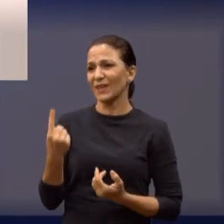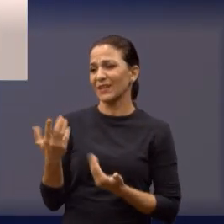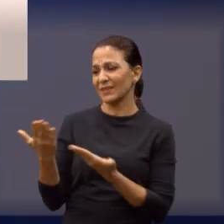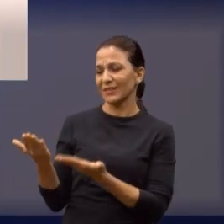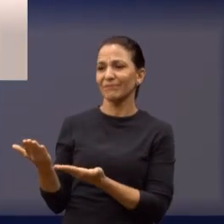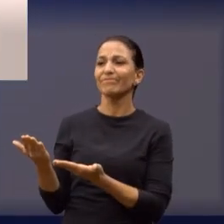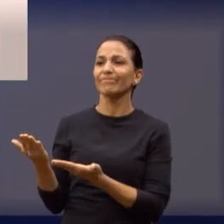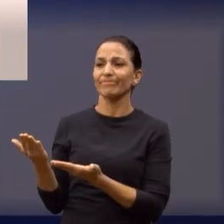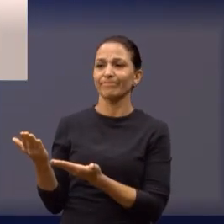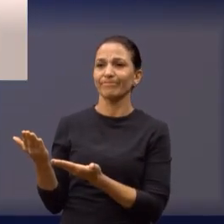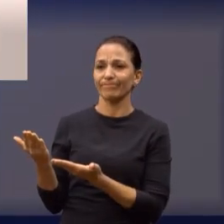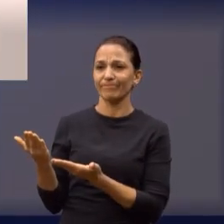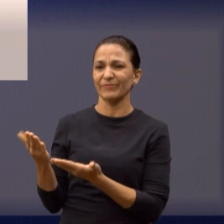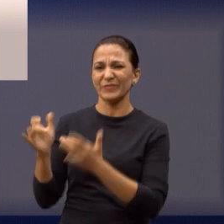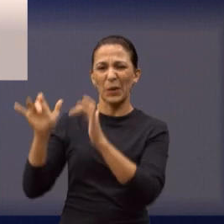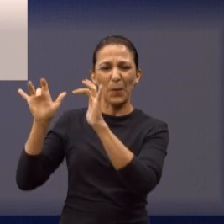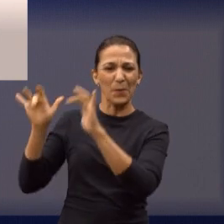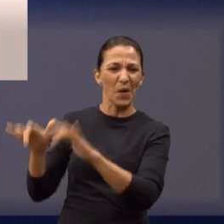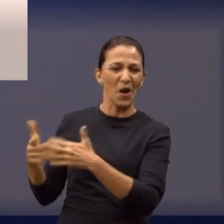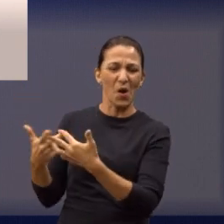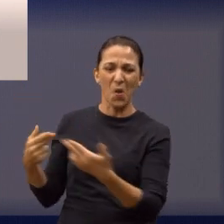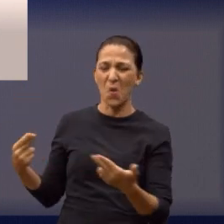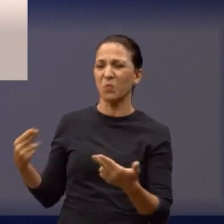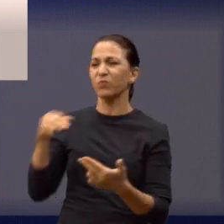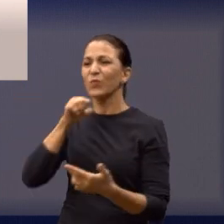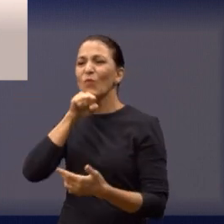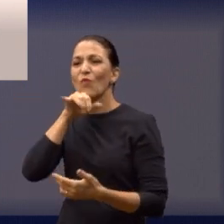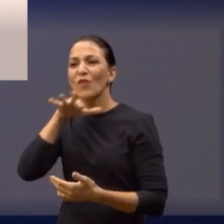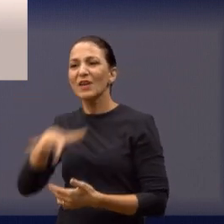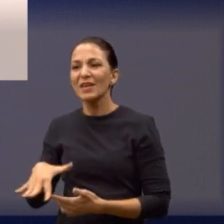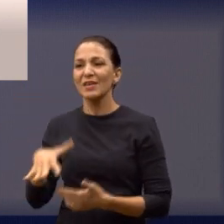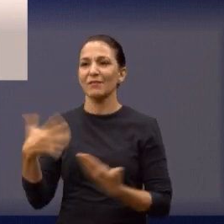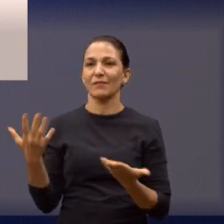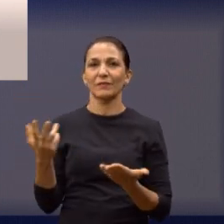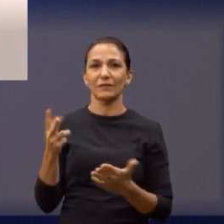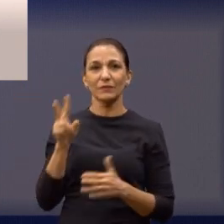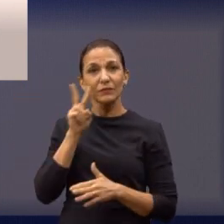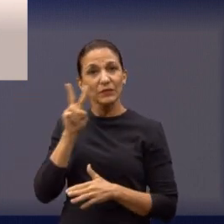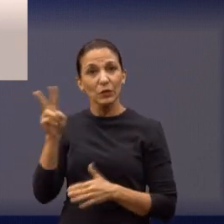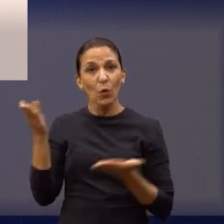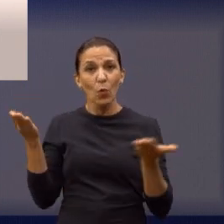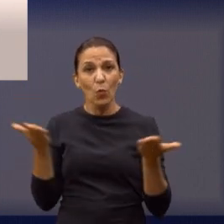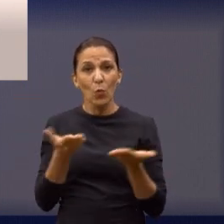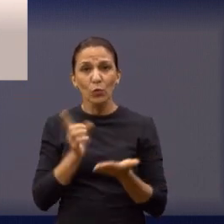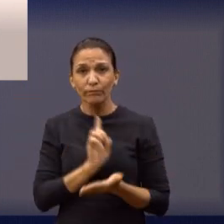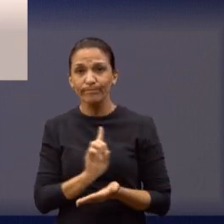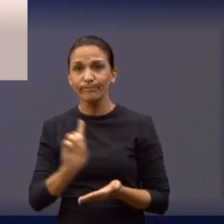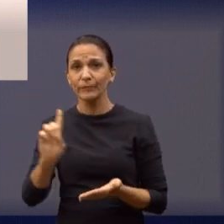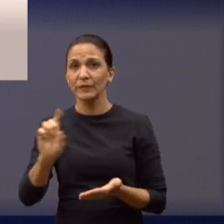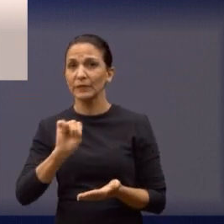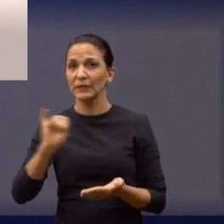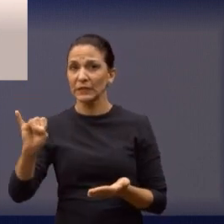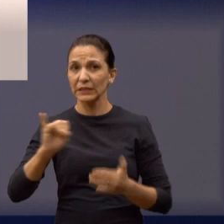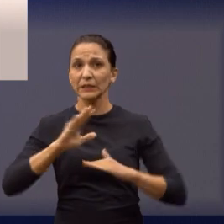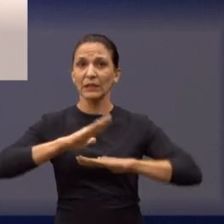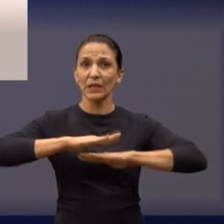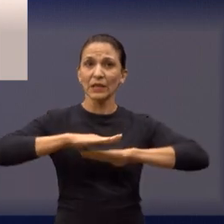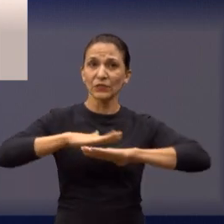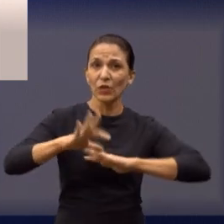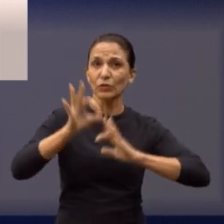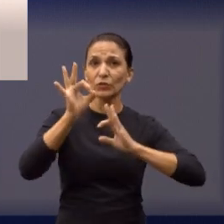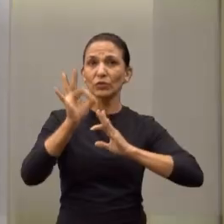é um absurdo Fabi é um absurdo os seus passar lá hoje eu passei fui lá ver se tem alguma pavimentação